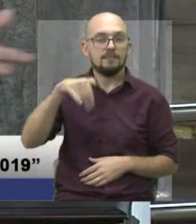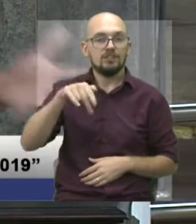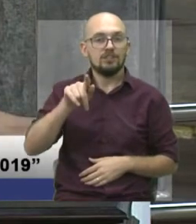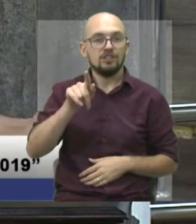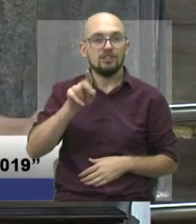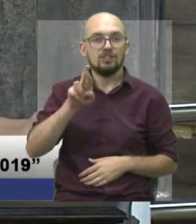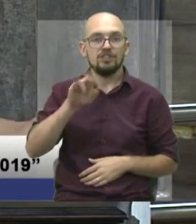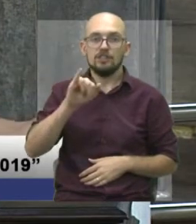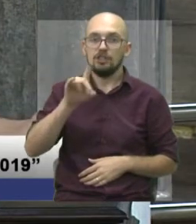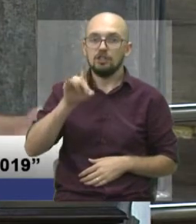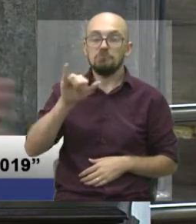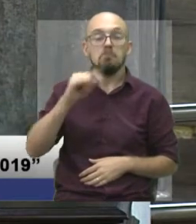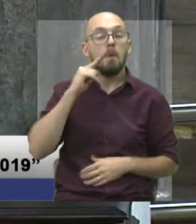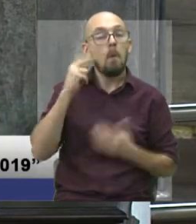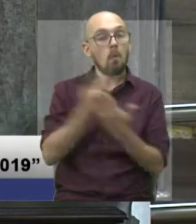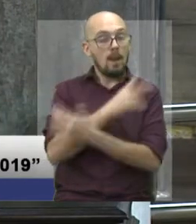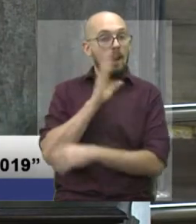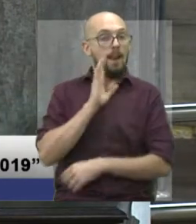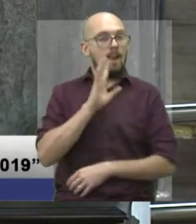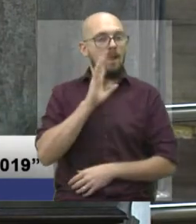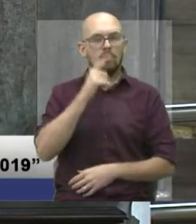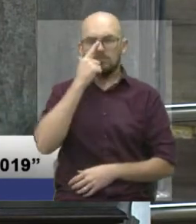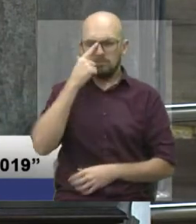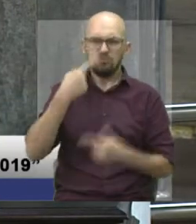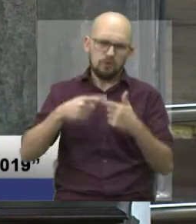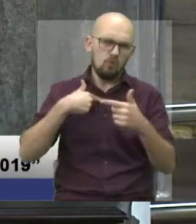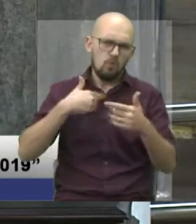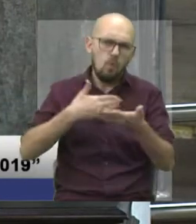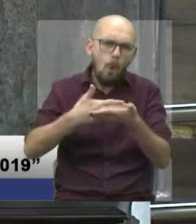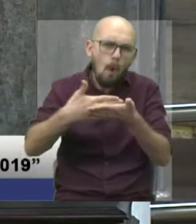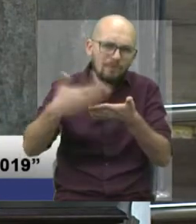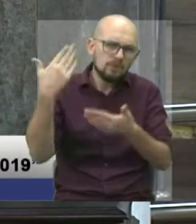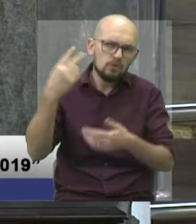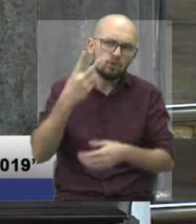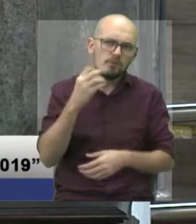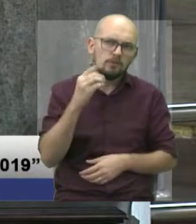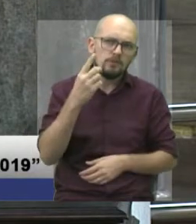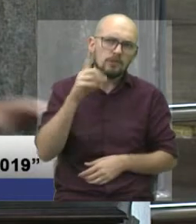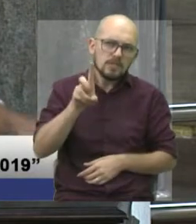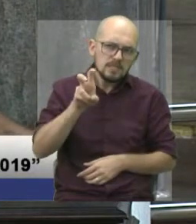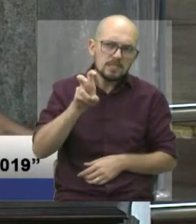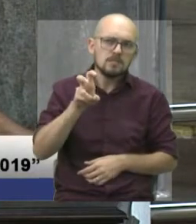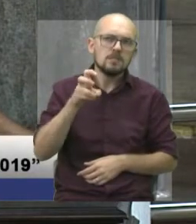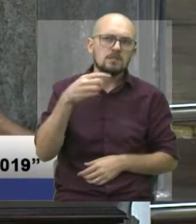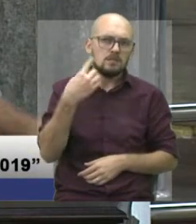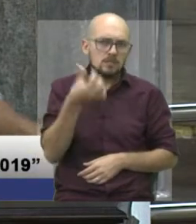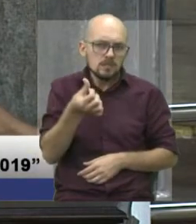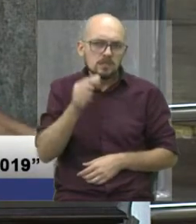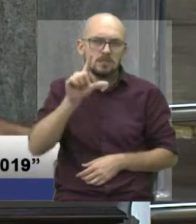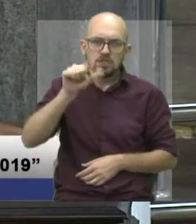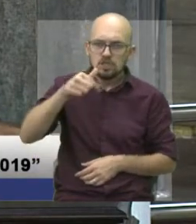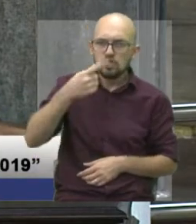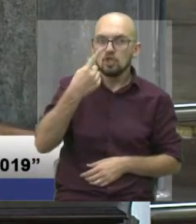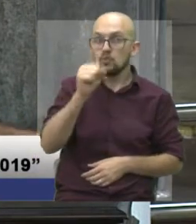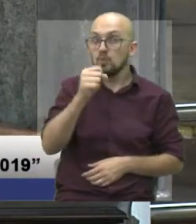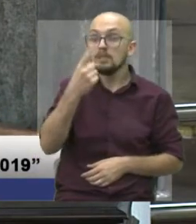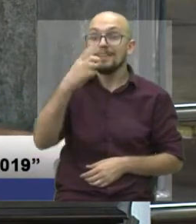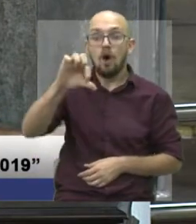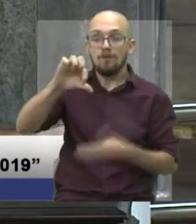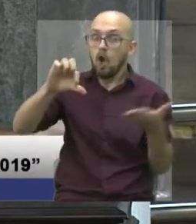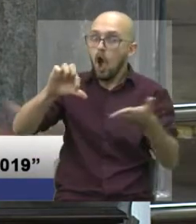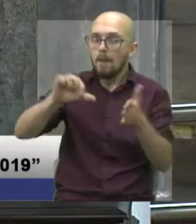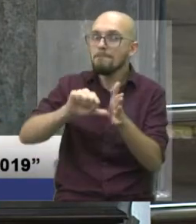aconteceu uma coisa muito legal. Eu venho trabalhando desde 2015, 15, 16, 17, 18, e 19 aconteceu uma peculiaridade que ainda não tinha